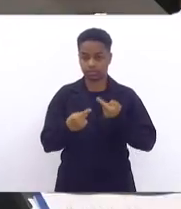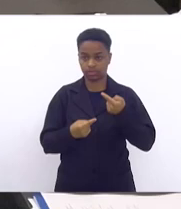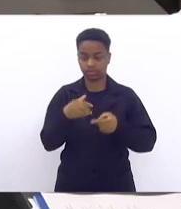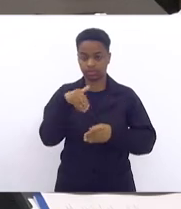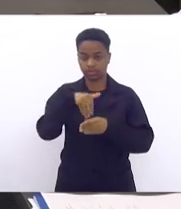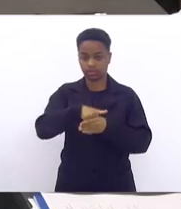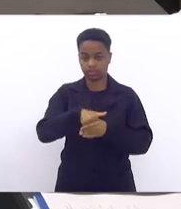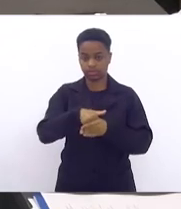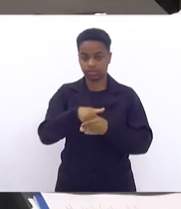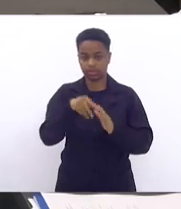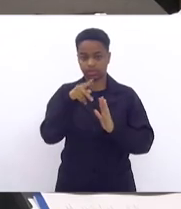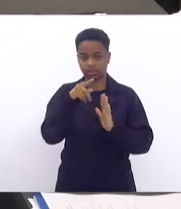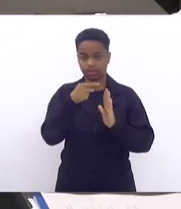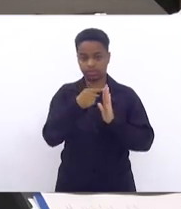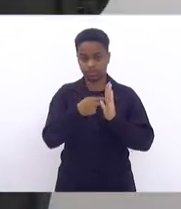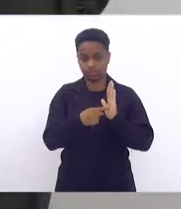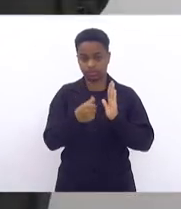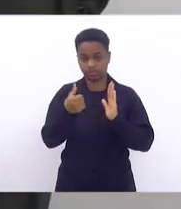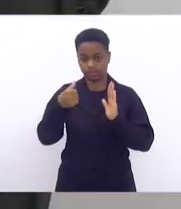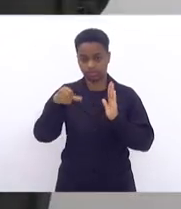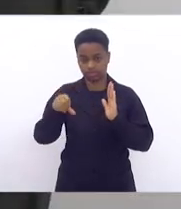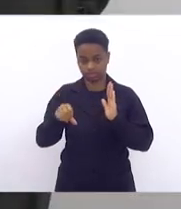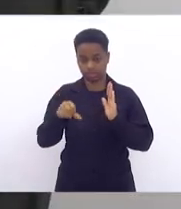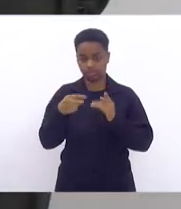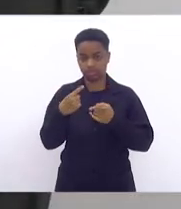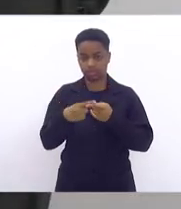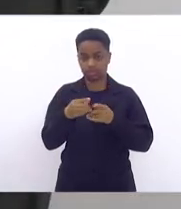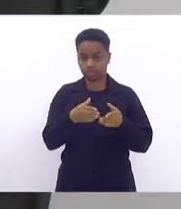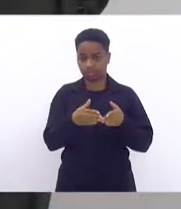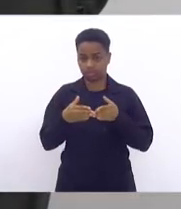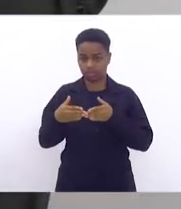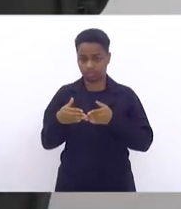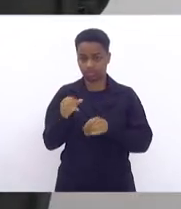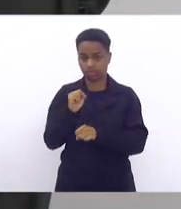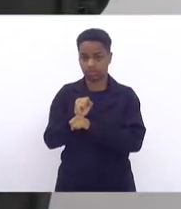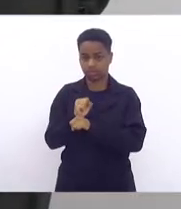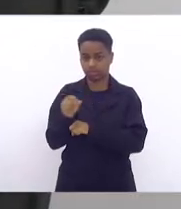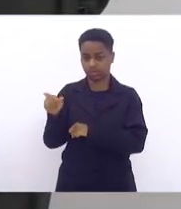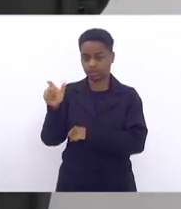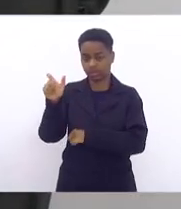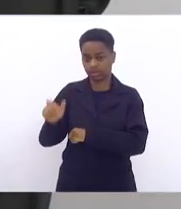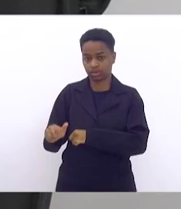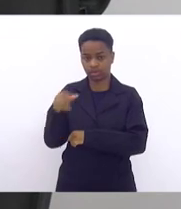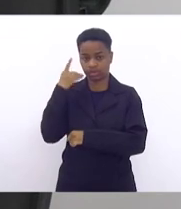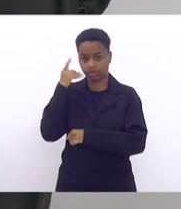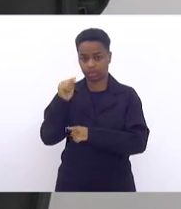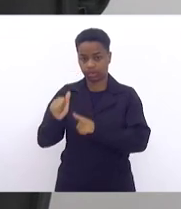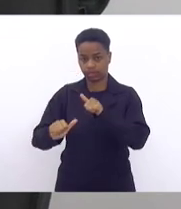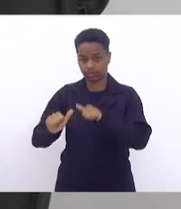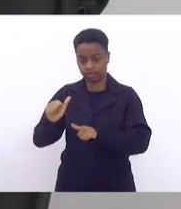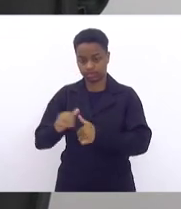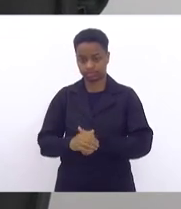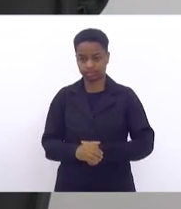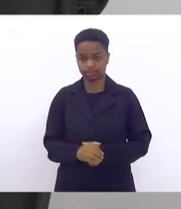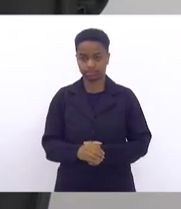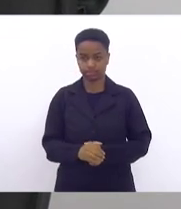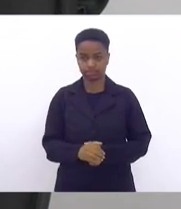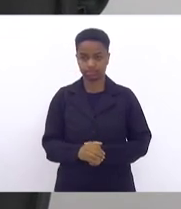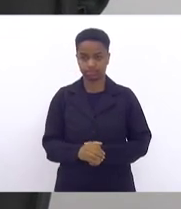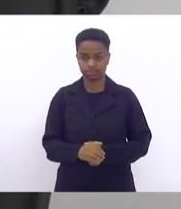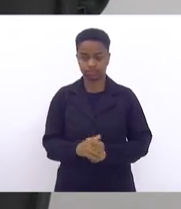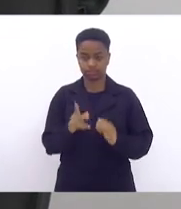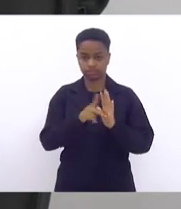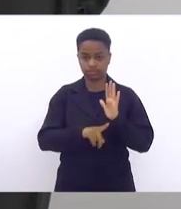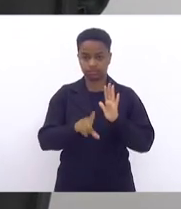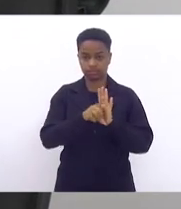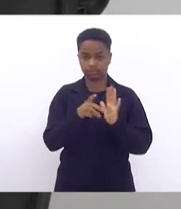votar o 19 da pauta, que ficou sobrestado para uma avaliação do deputado Flávio Serafini. Projeto de